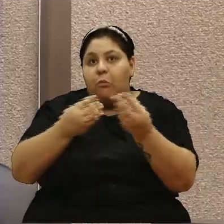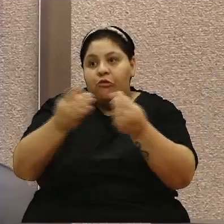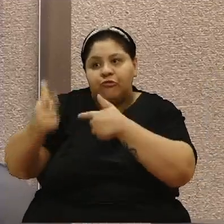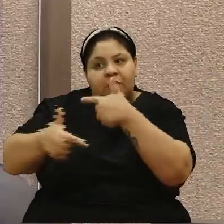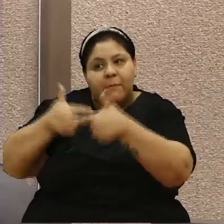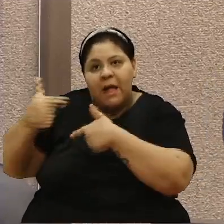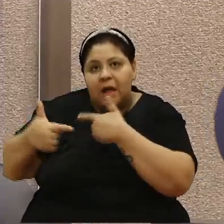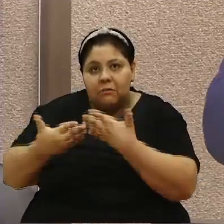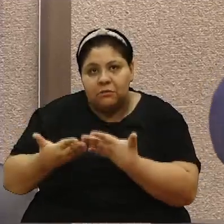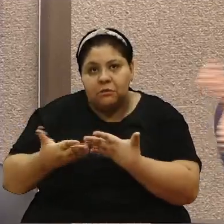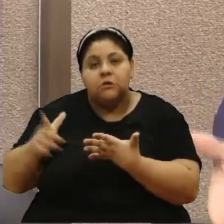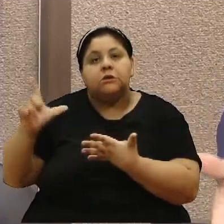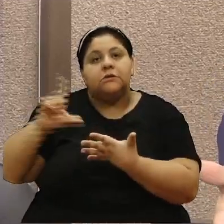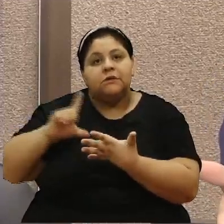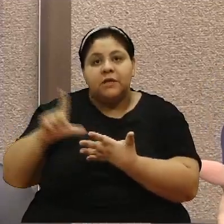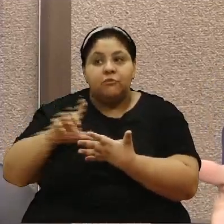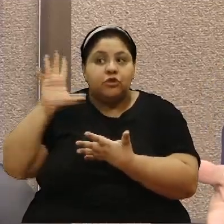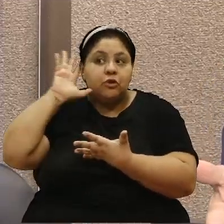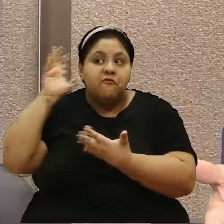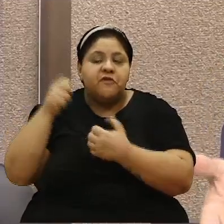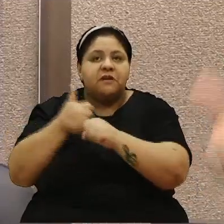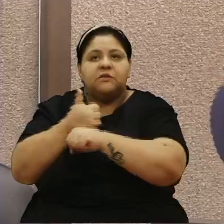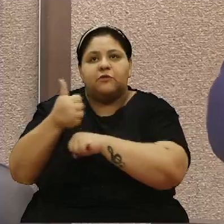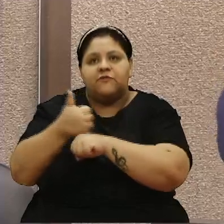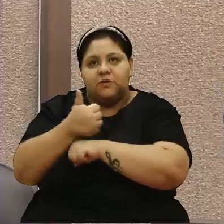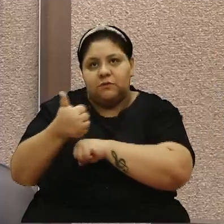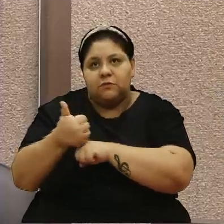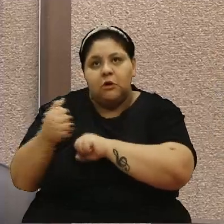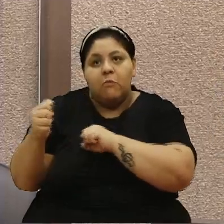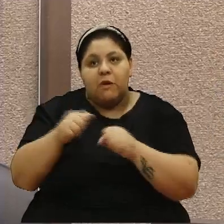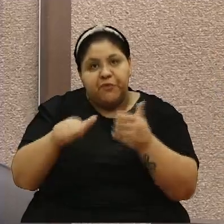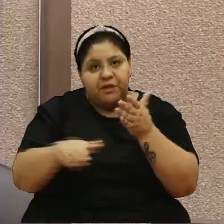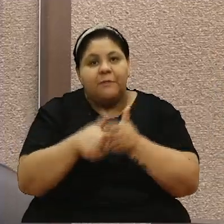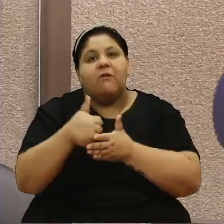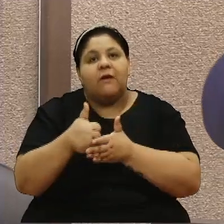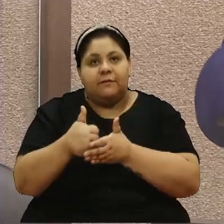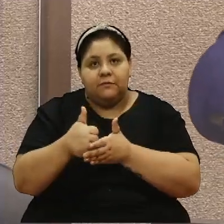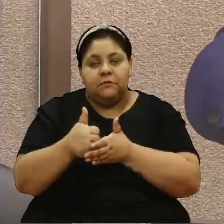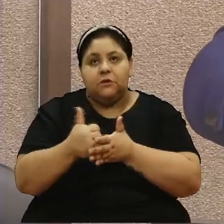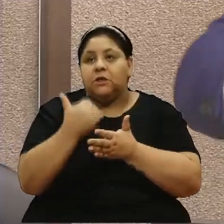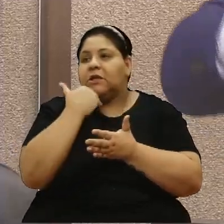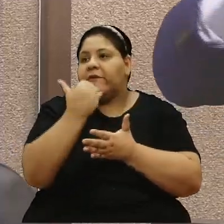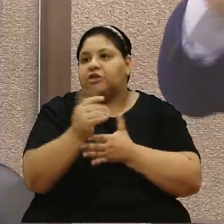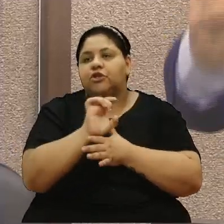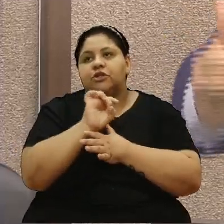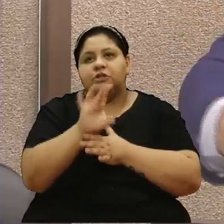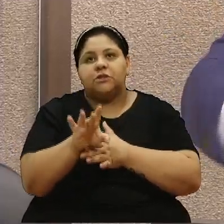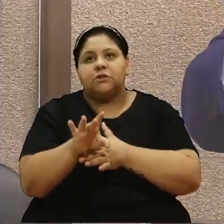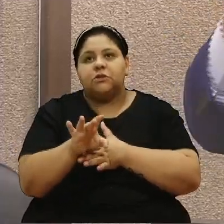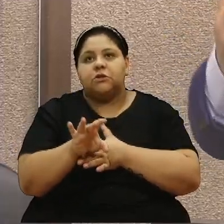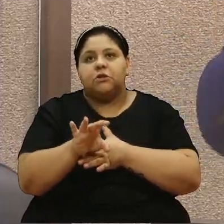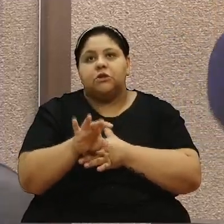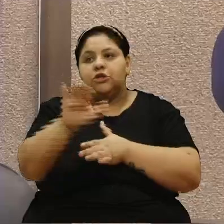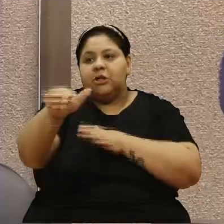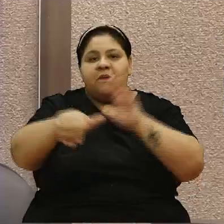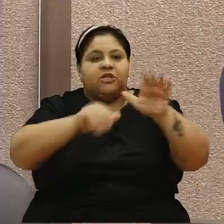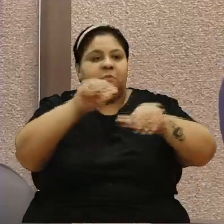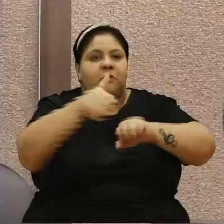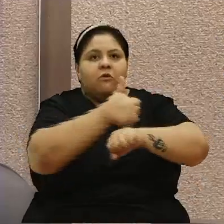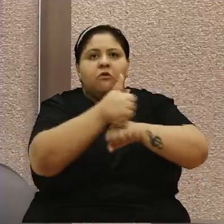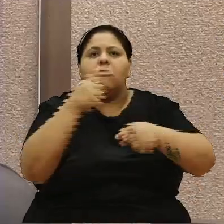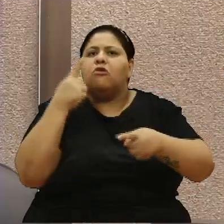sobrecarregadas? Nós temos que ouvir esses profissionais para poder melhorar. Não adianta só recontratar e recontratar. Por que